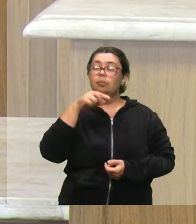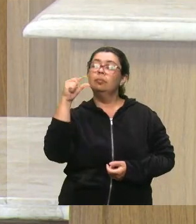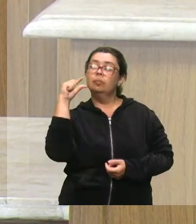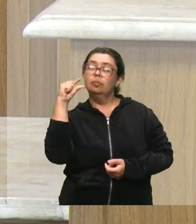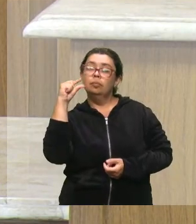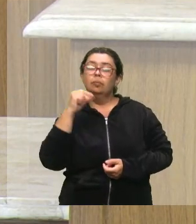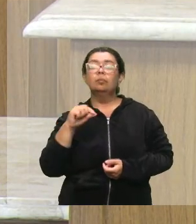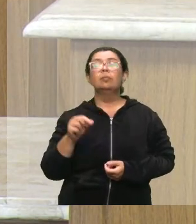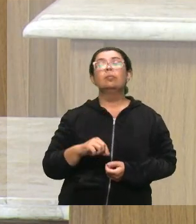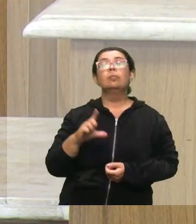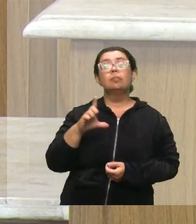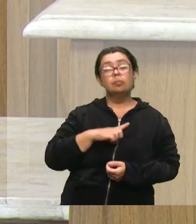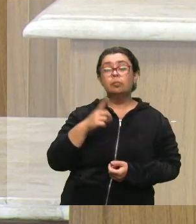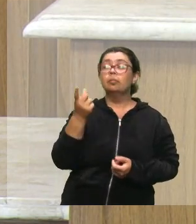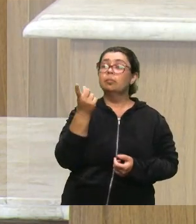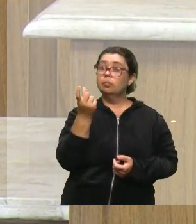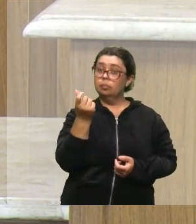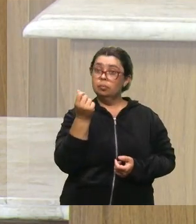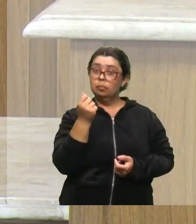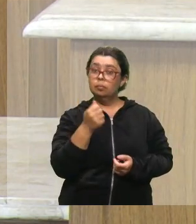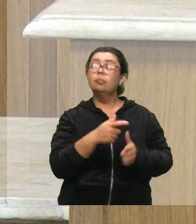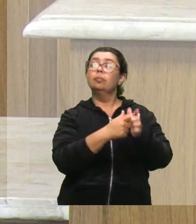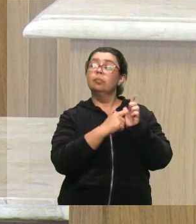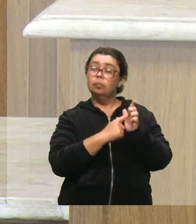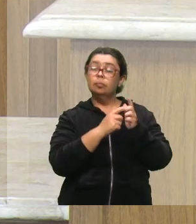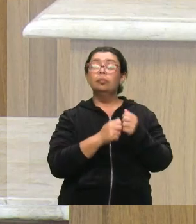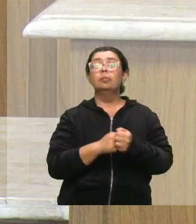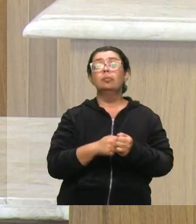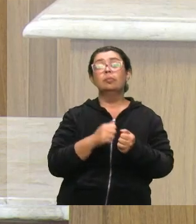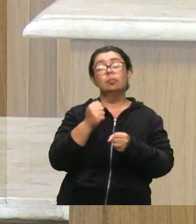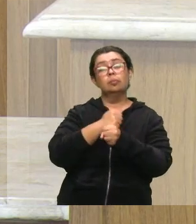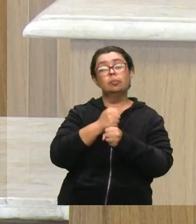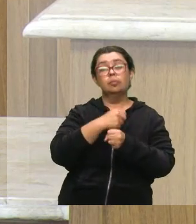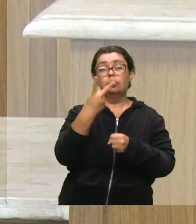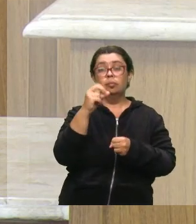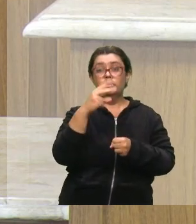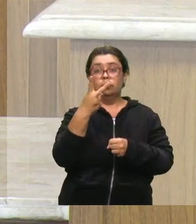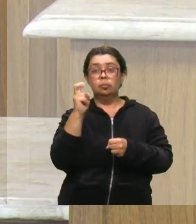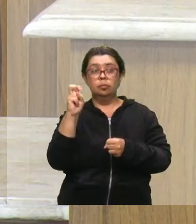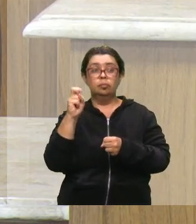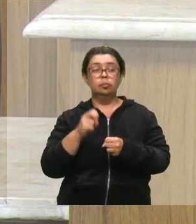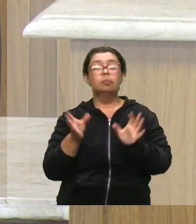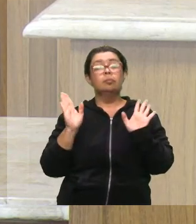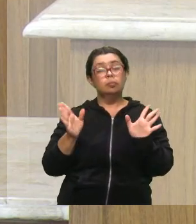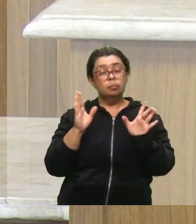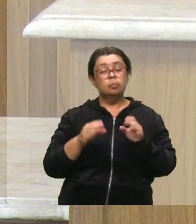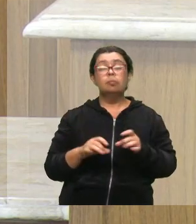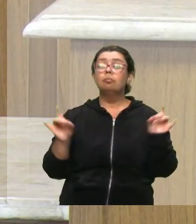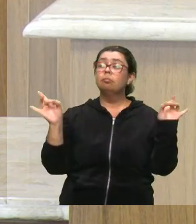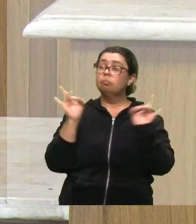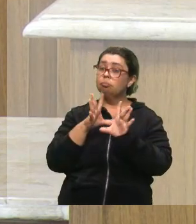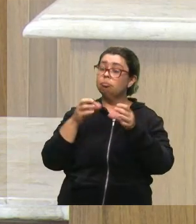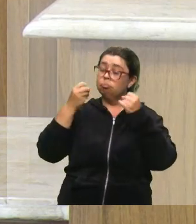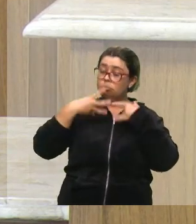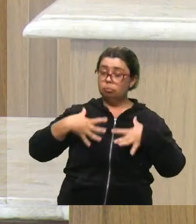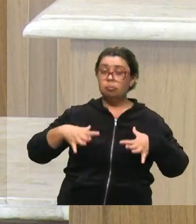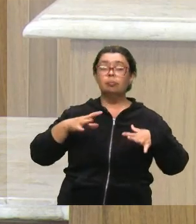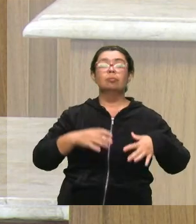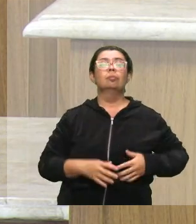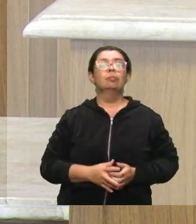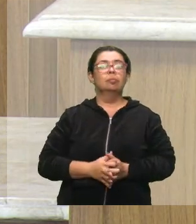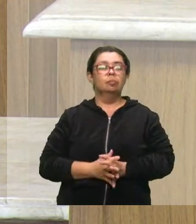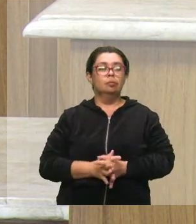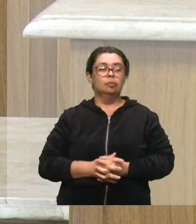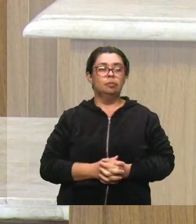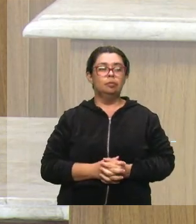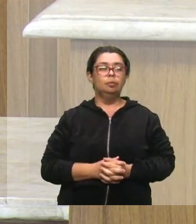está previsto de receita e despesa para 2025 e me coloco à disposição para esclarecer qualquer outra dúvida.